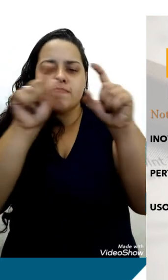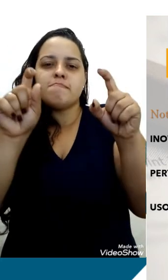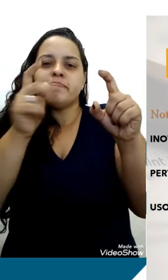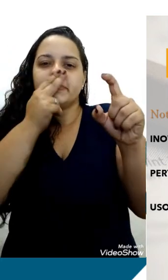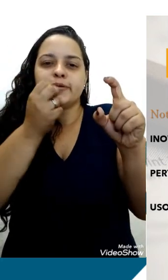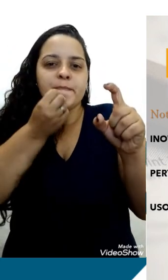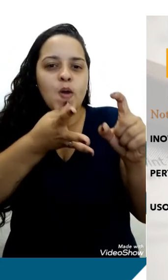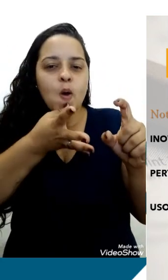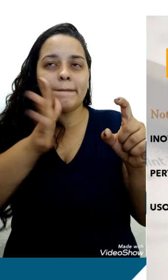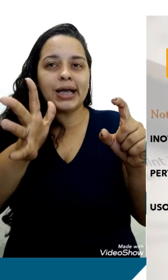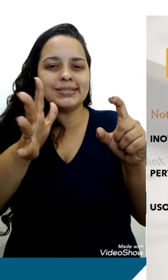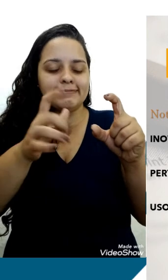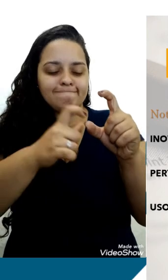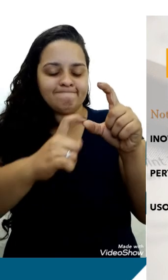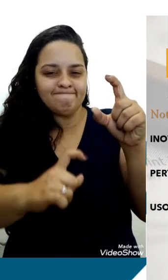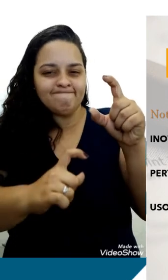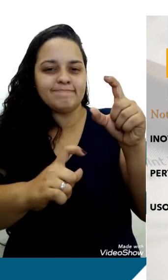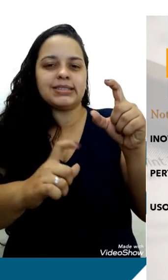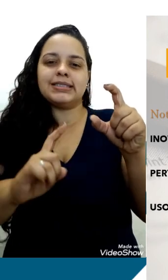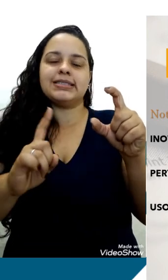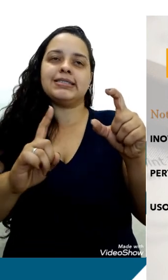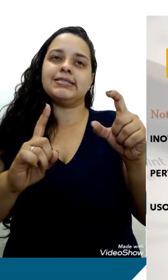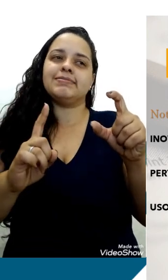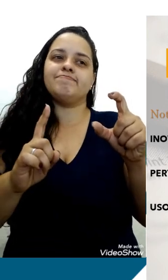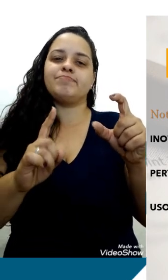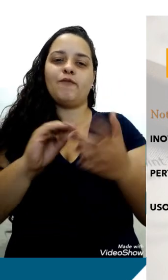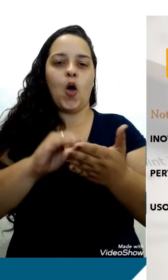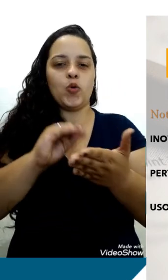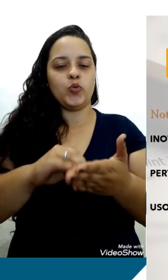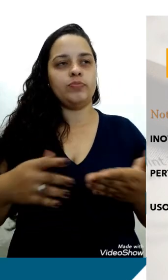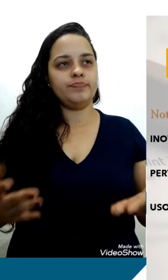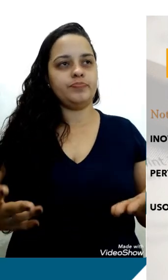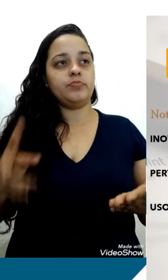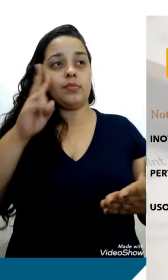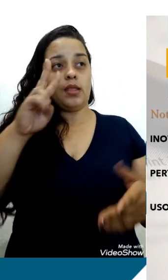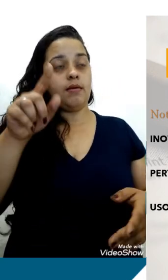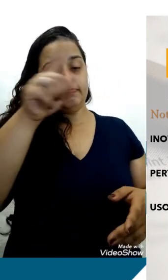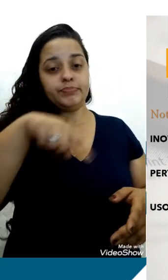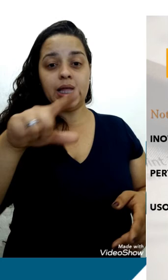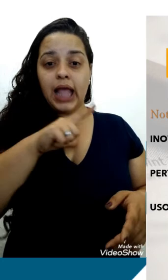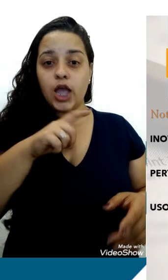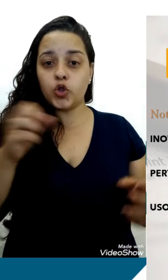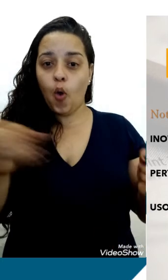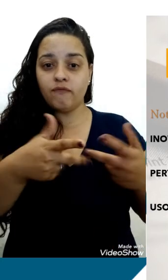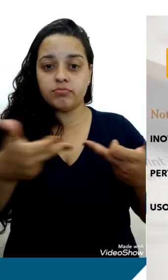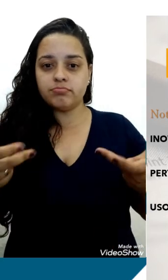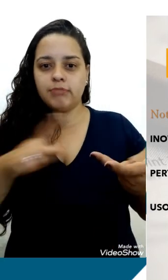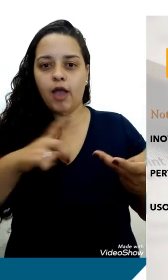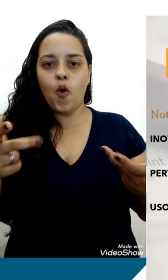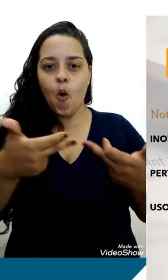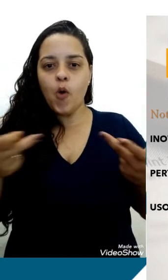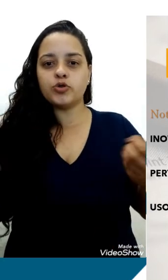junto comigo naqueles critérios que eu citei anteriormente. Esse repertório, ele é inovador, porque ele não